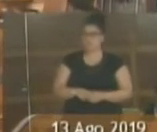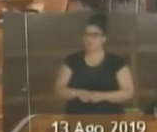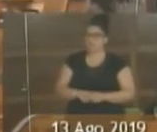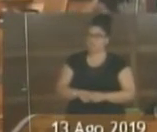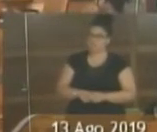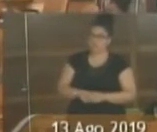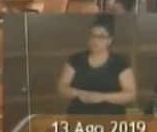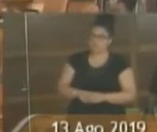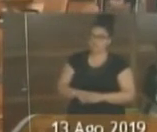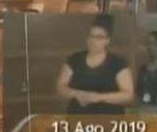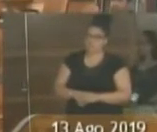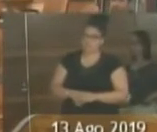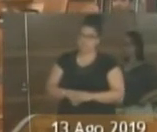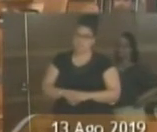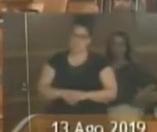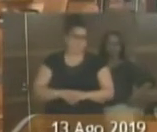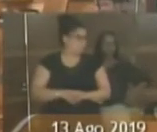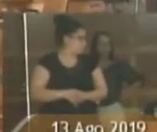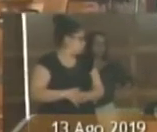Que?